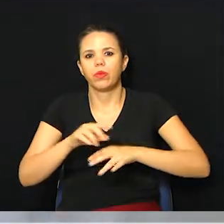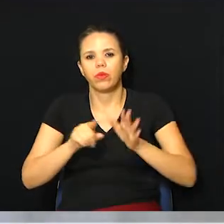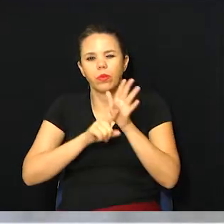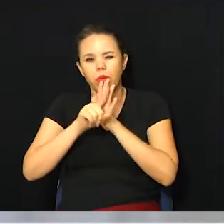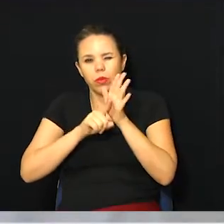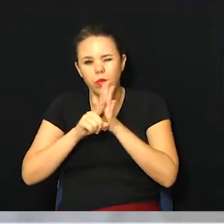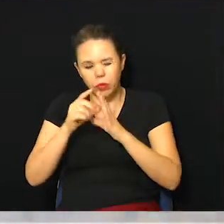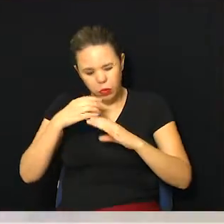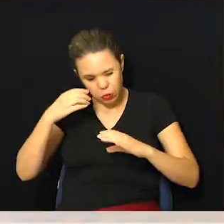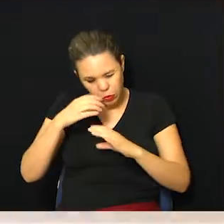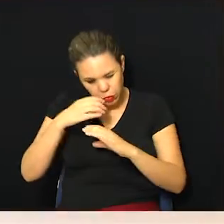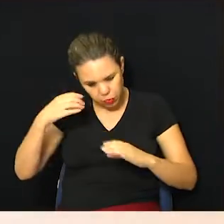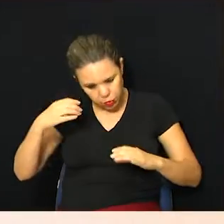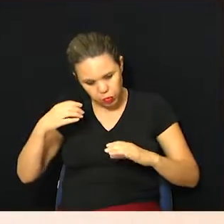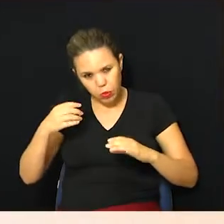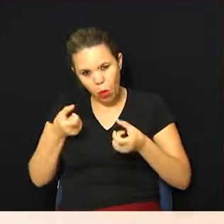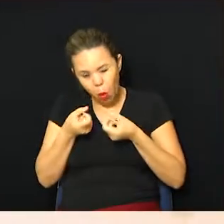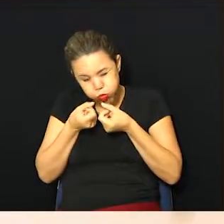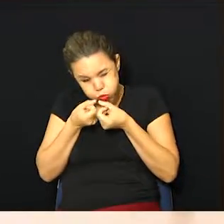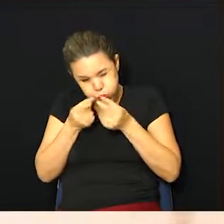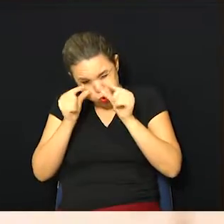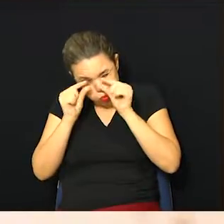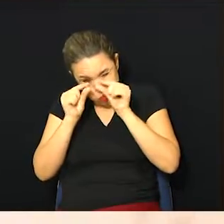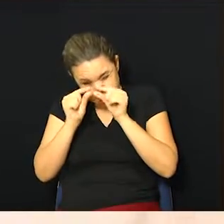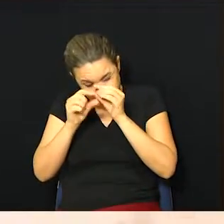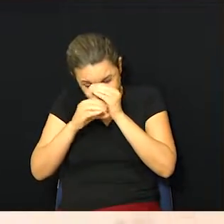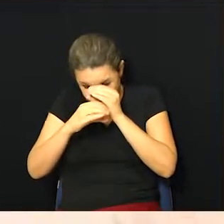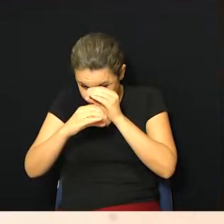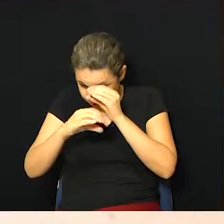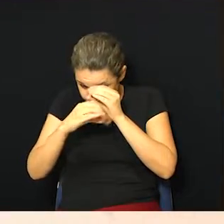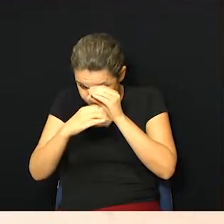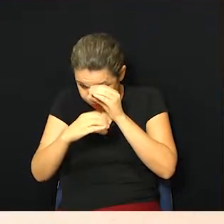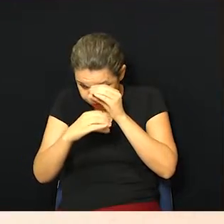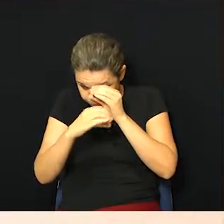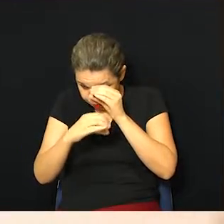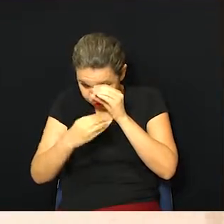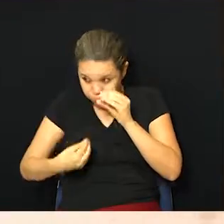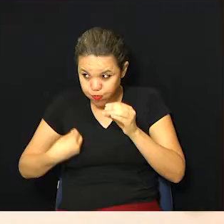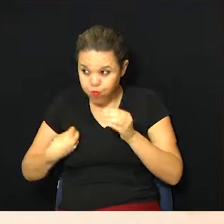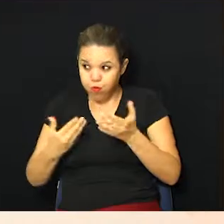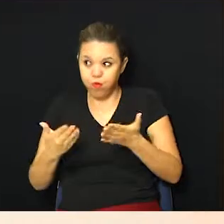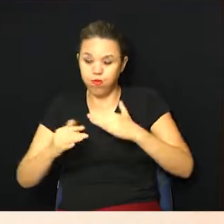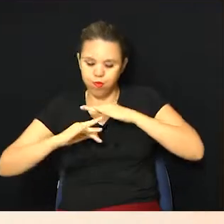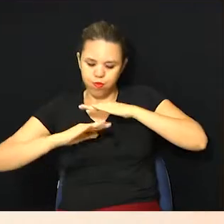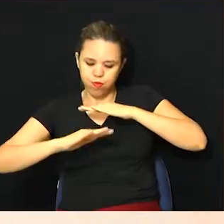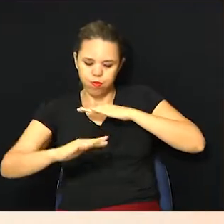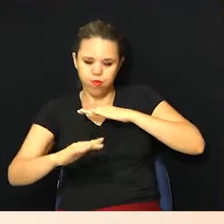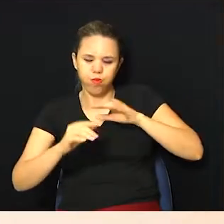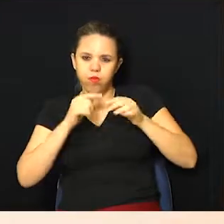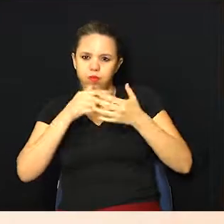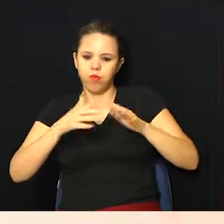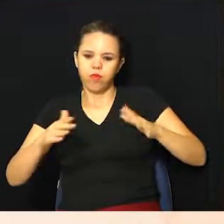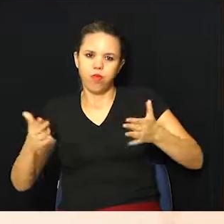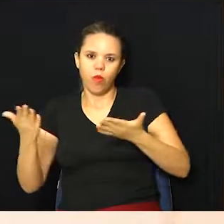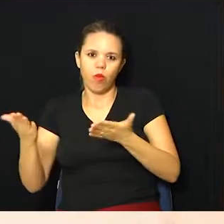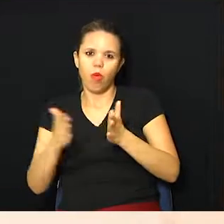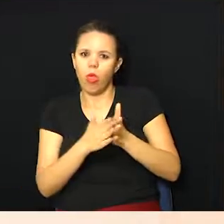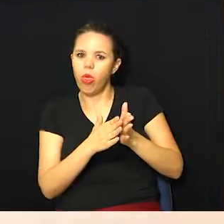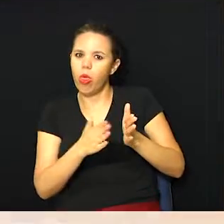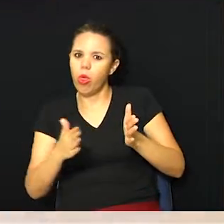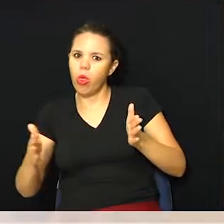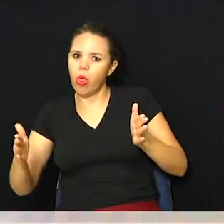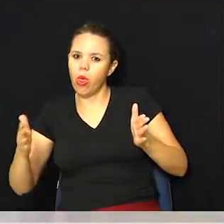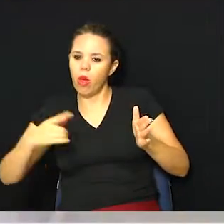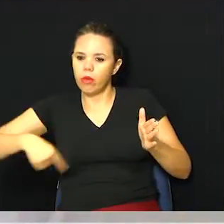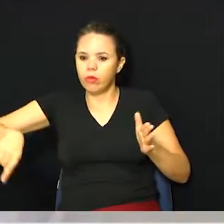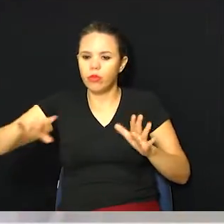eucária. São micro-organismos, né, que estão não só na superfície do Oceano Austral, mas ao longo de toda a coluna.